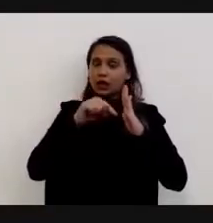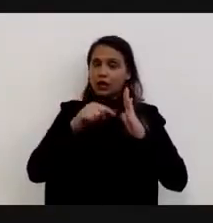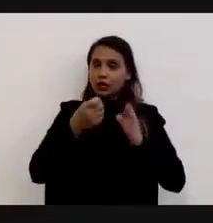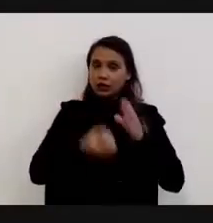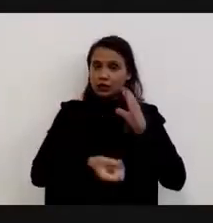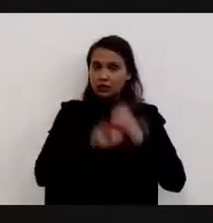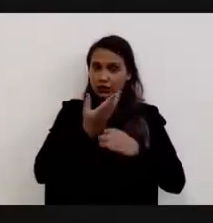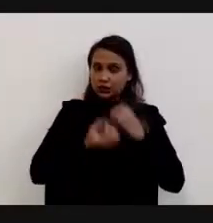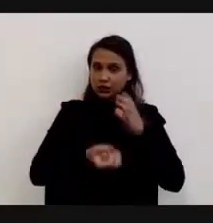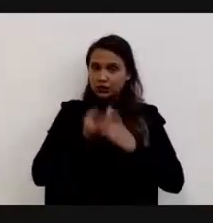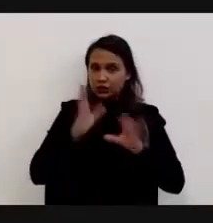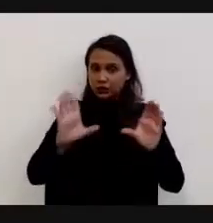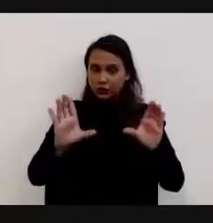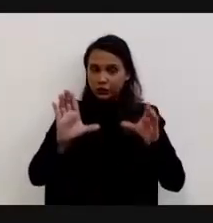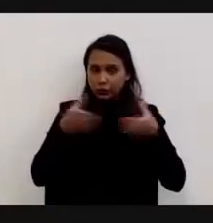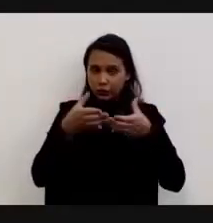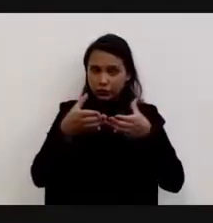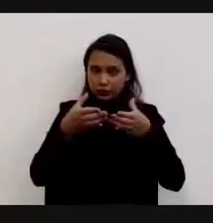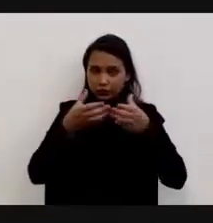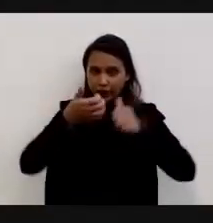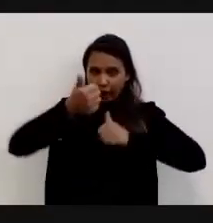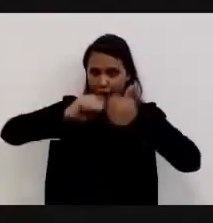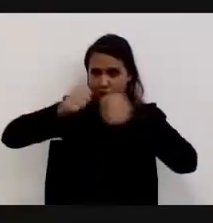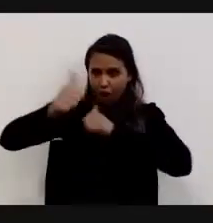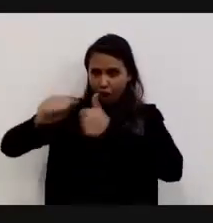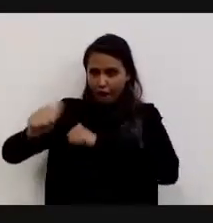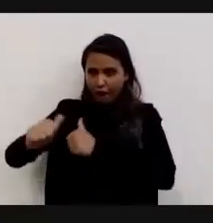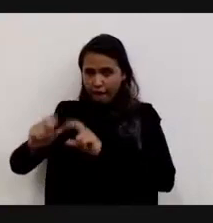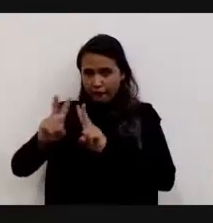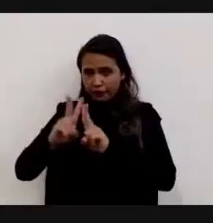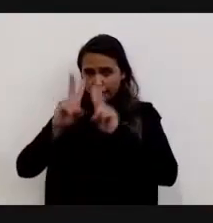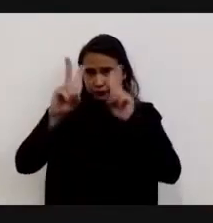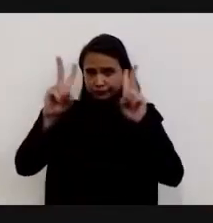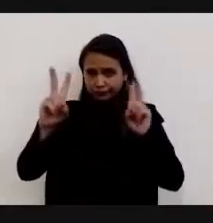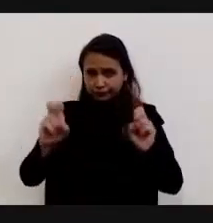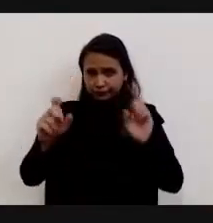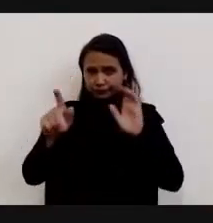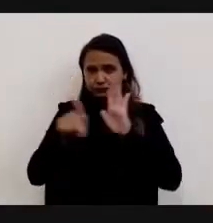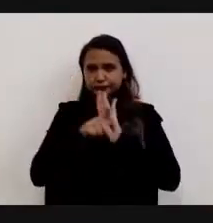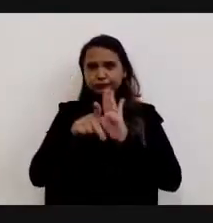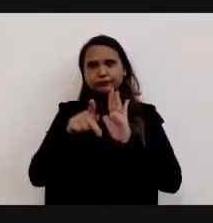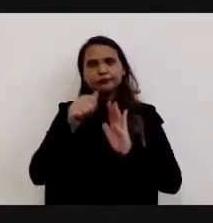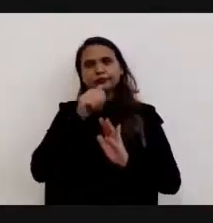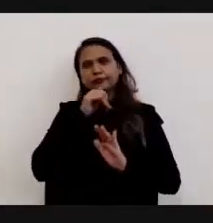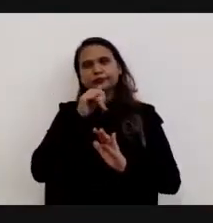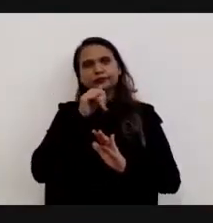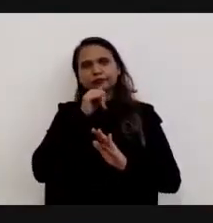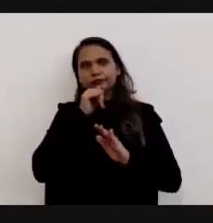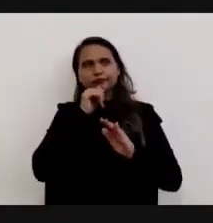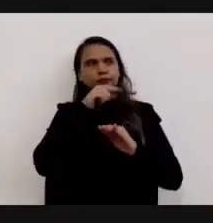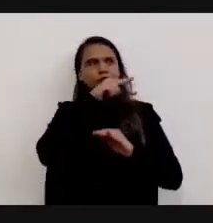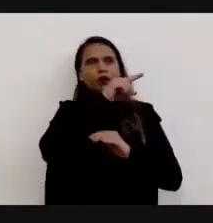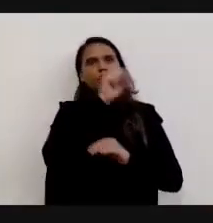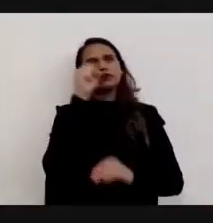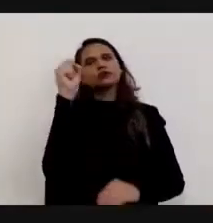montadas, comissões especiais para analisar algum caso específico, por exemplo, barragem de